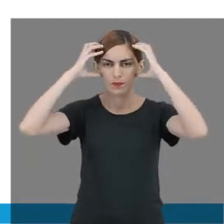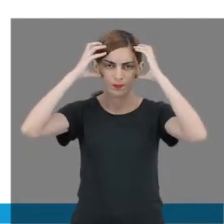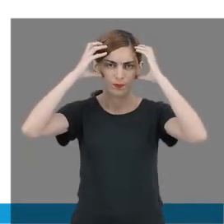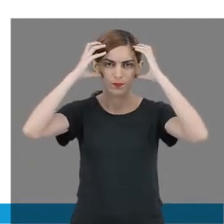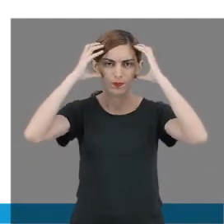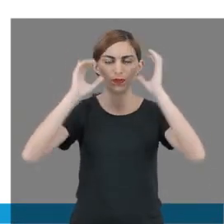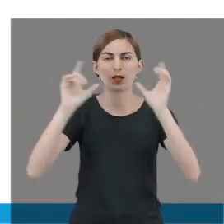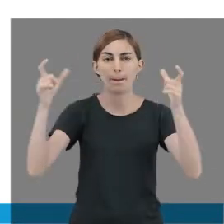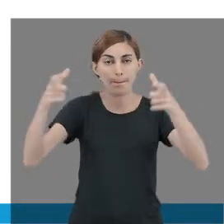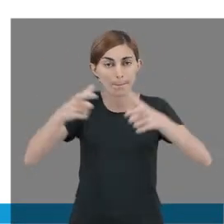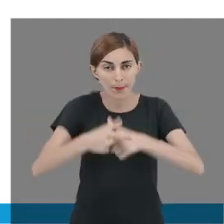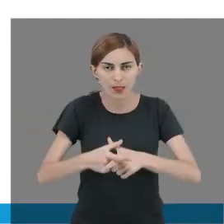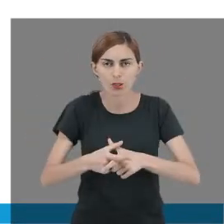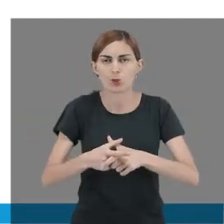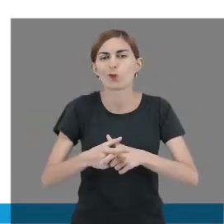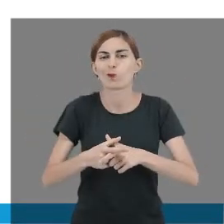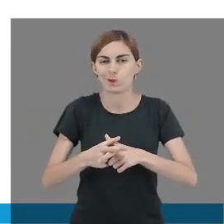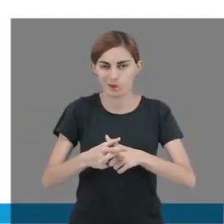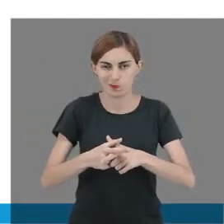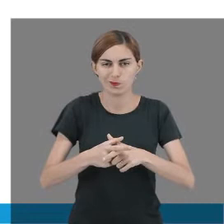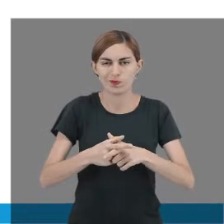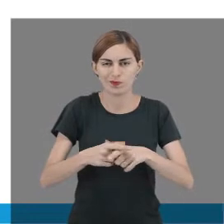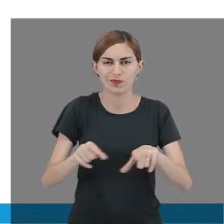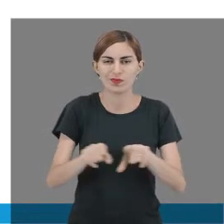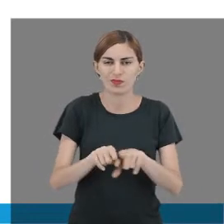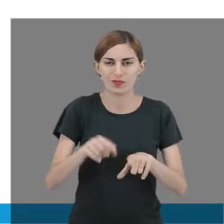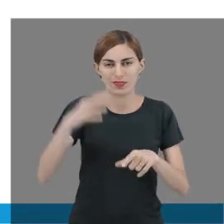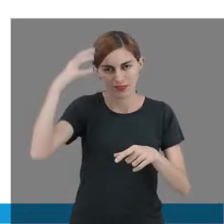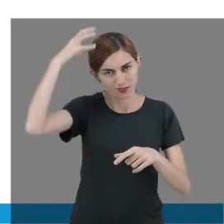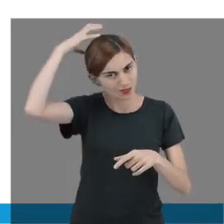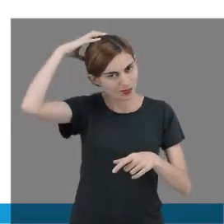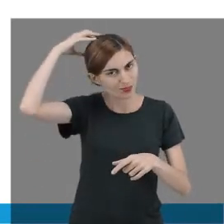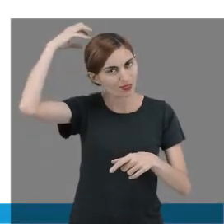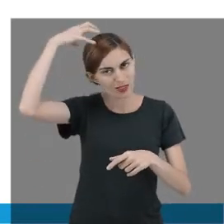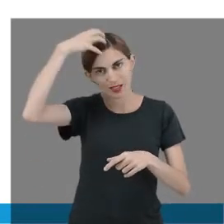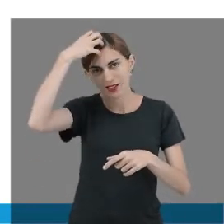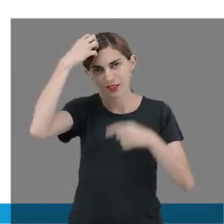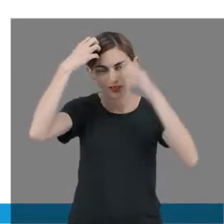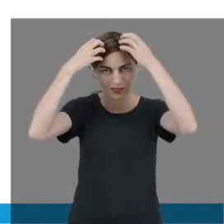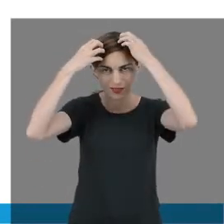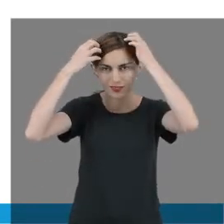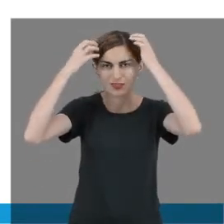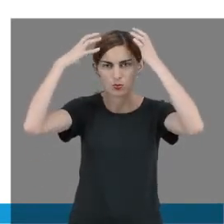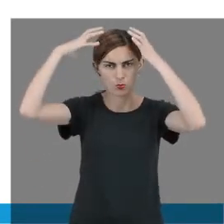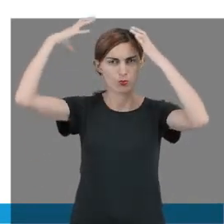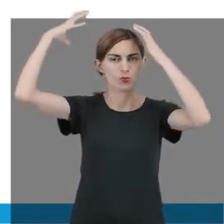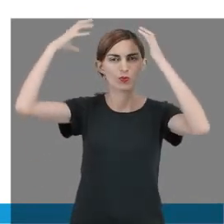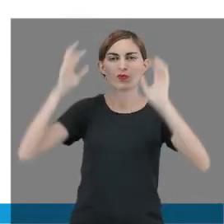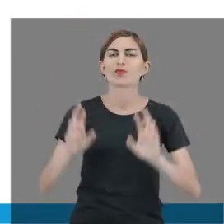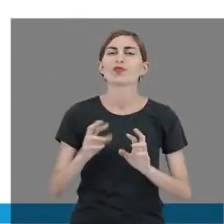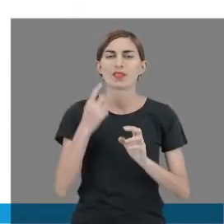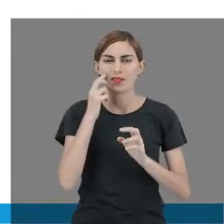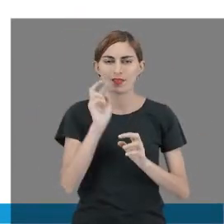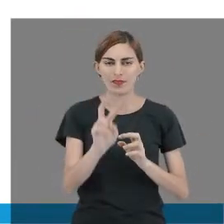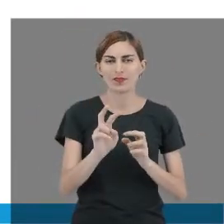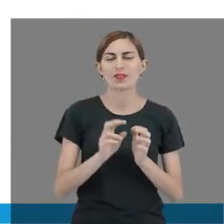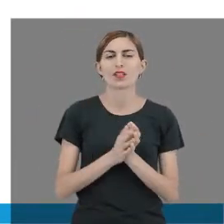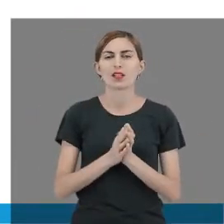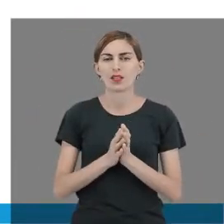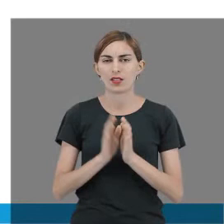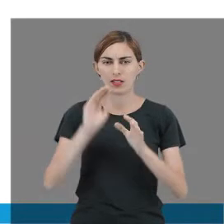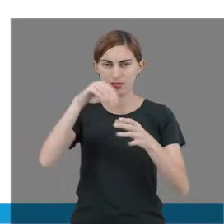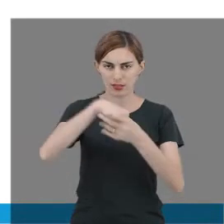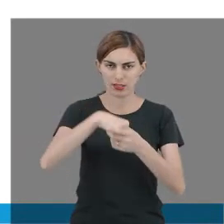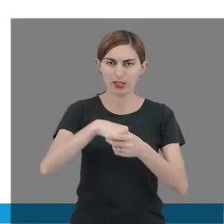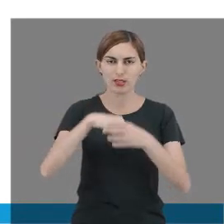crânio fica menor, uma redundância de pele em corpo cabeludo. Então, por ter essa redução do crânio